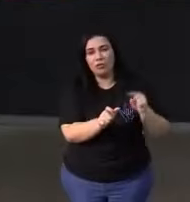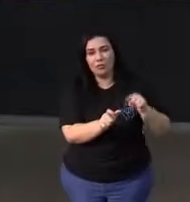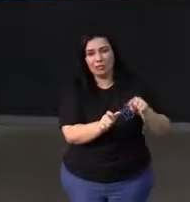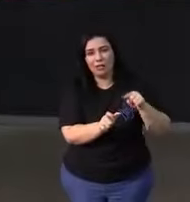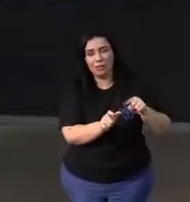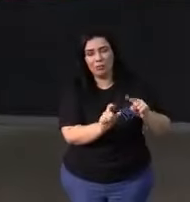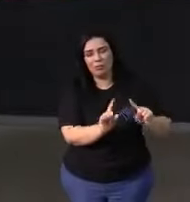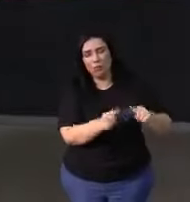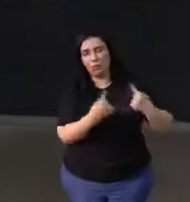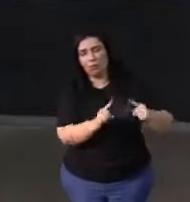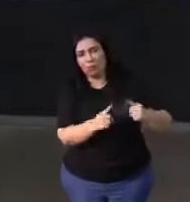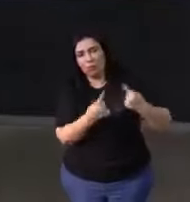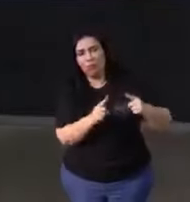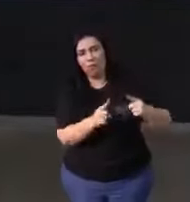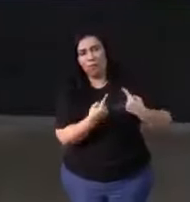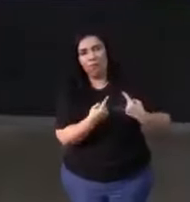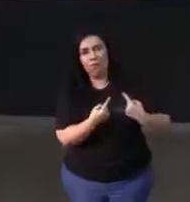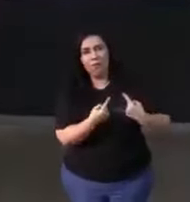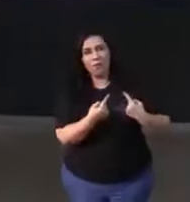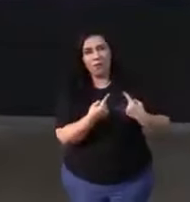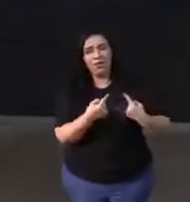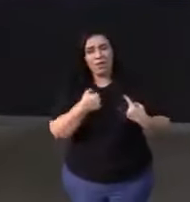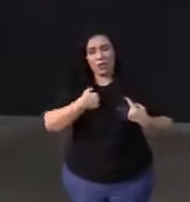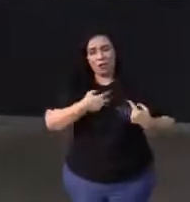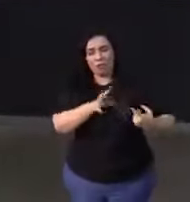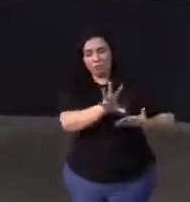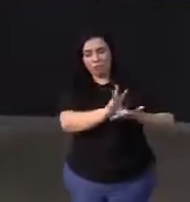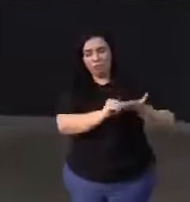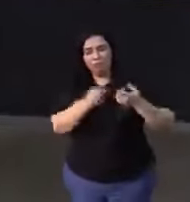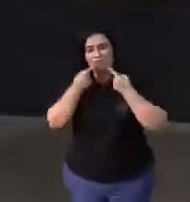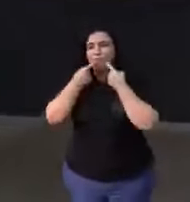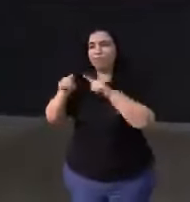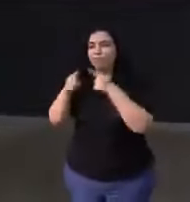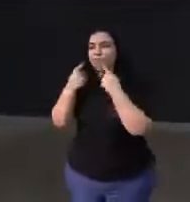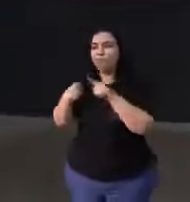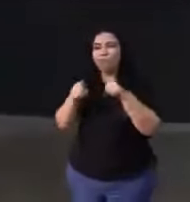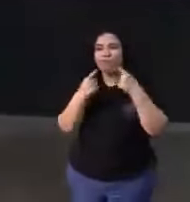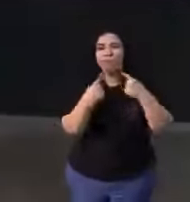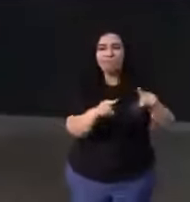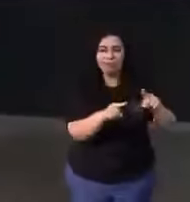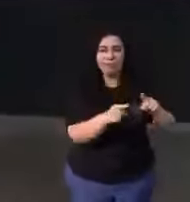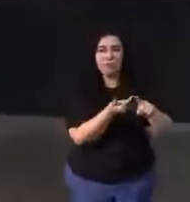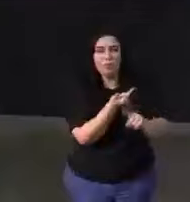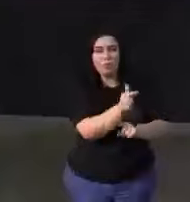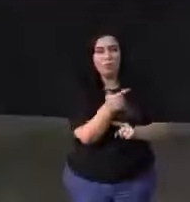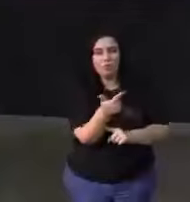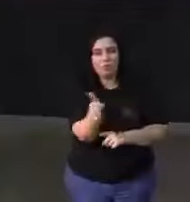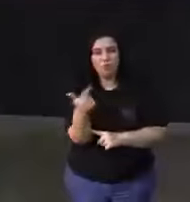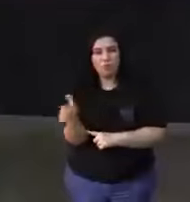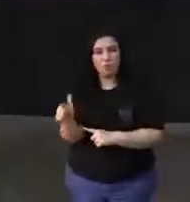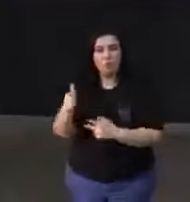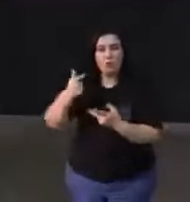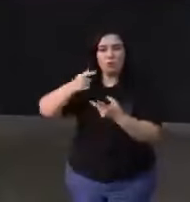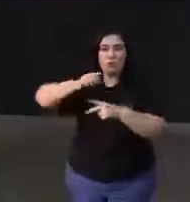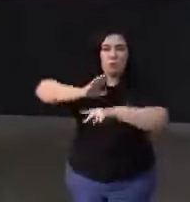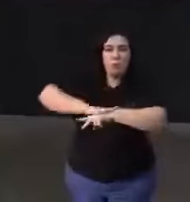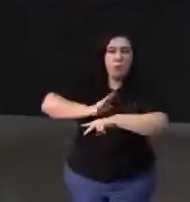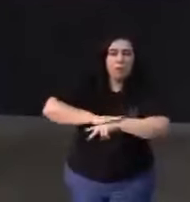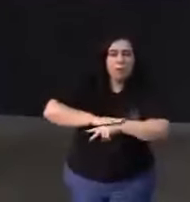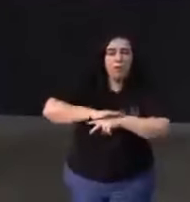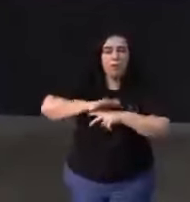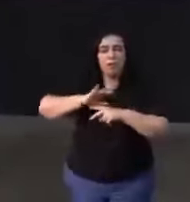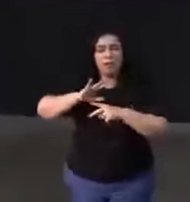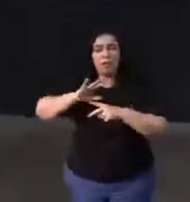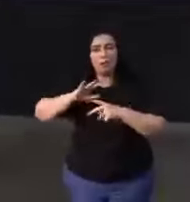coloque crítica dentro de você. E você vai criticar o outro, vai criticar as circunstâncias, vai criticar o